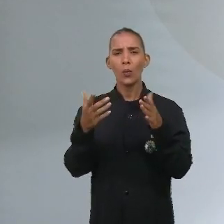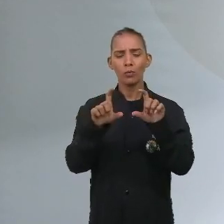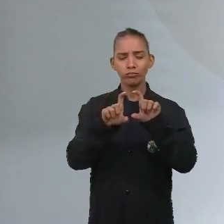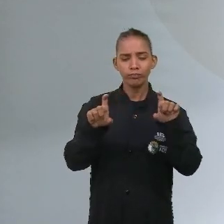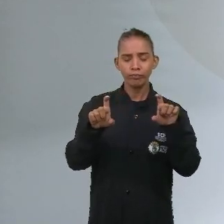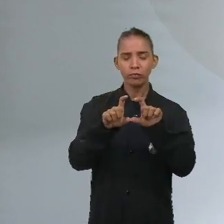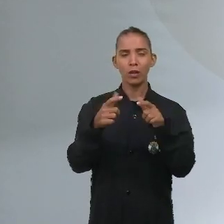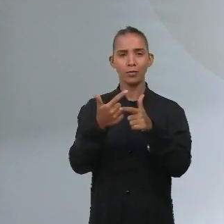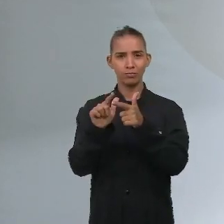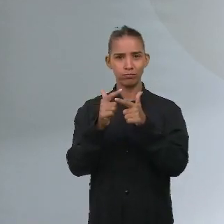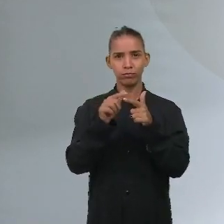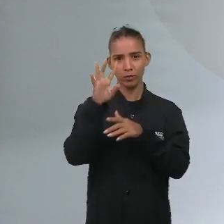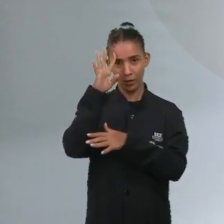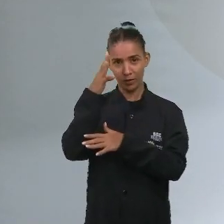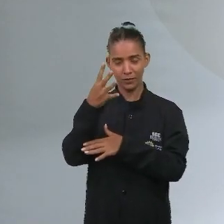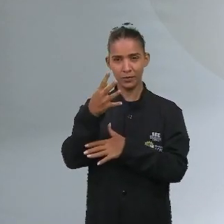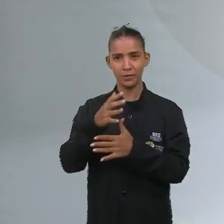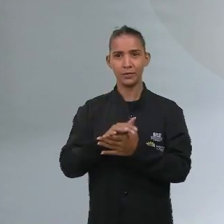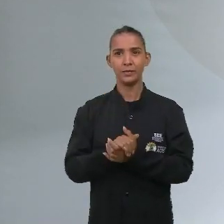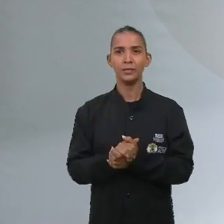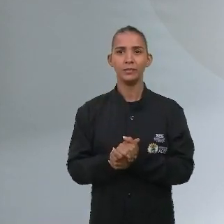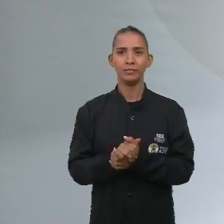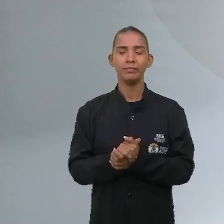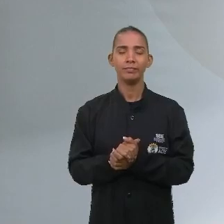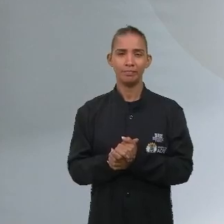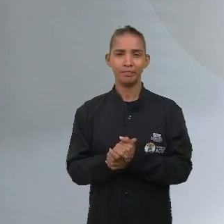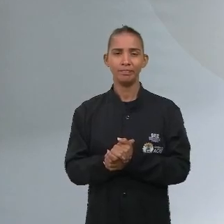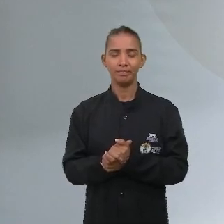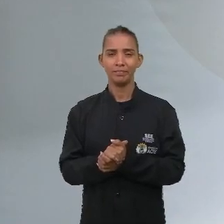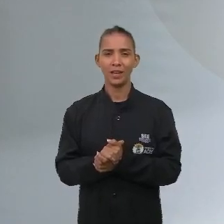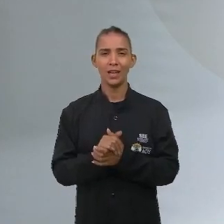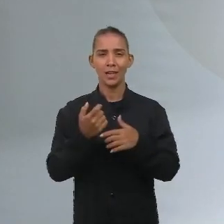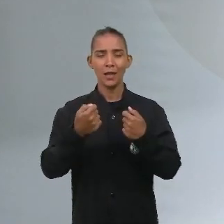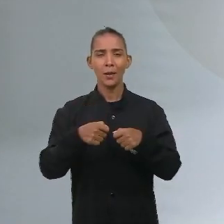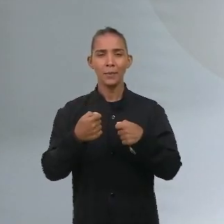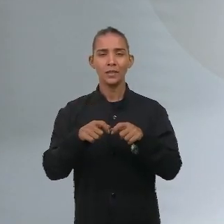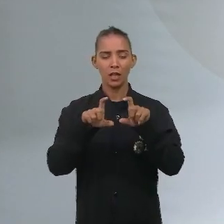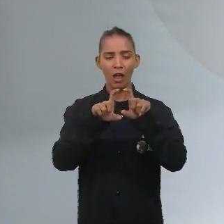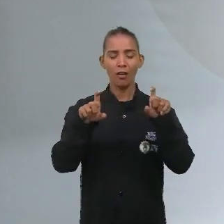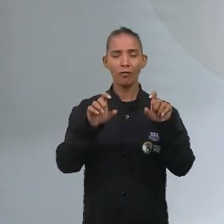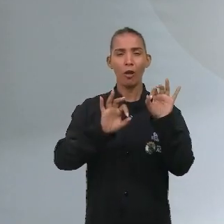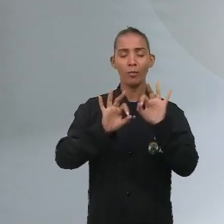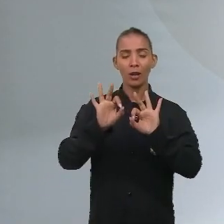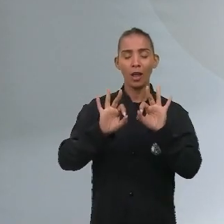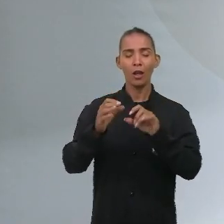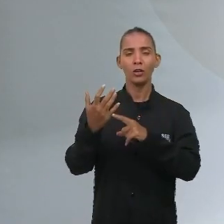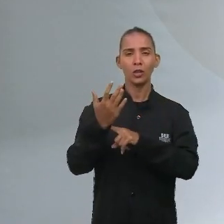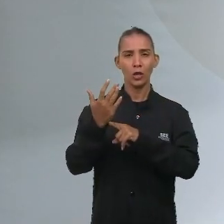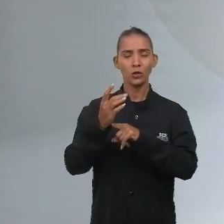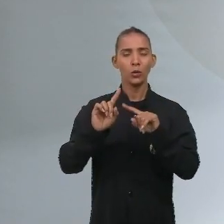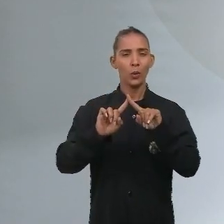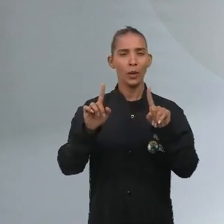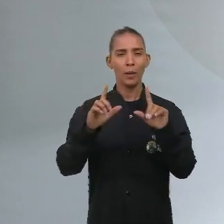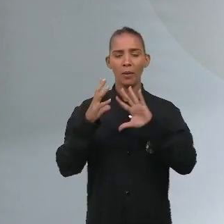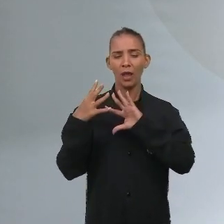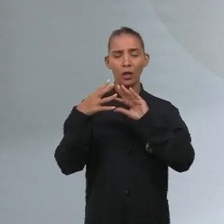resolver ele, ok. Mas a fórmula é só para a questão matemática mesmo. Vamos ver mais um exemplo.